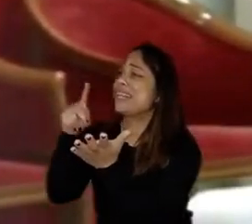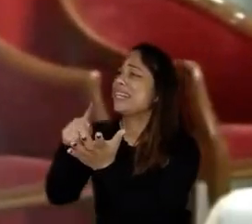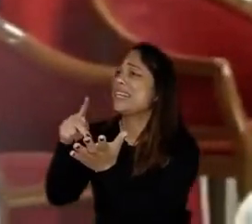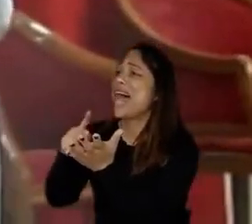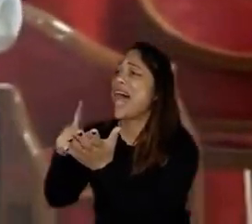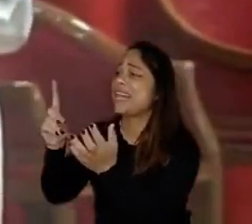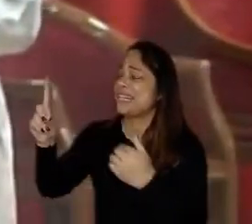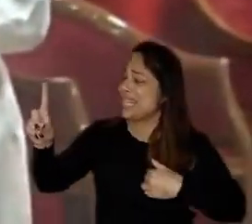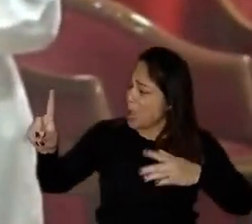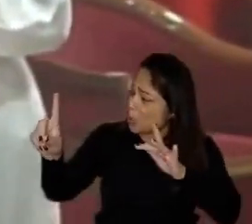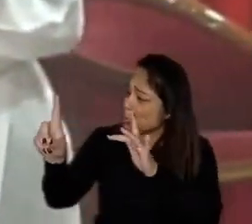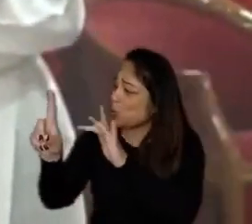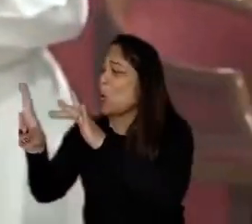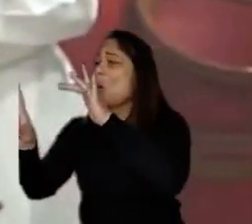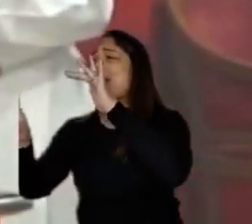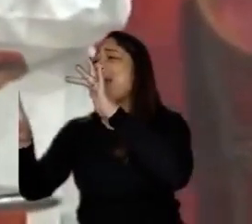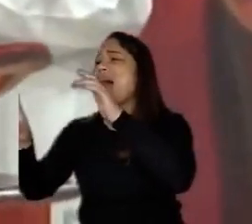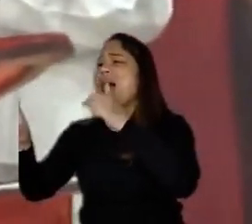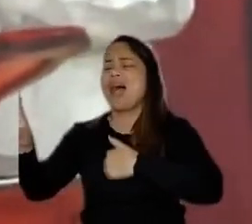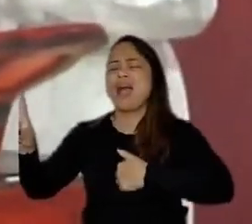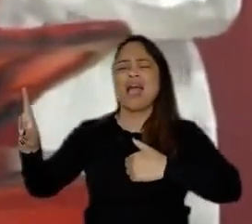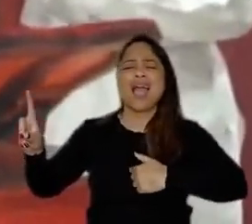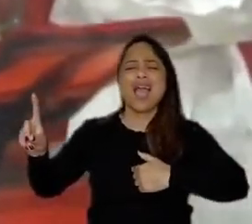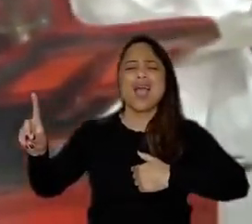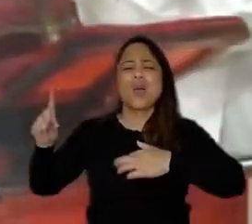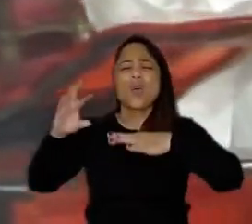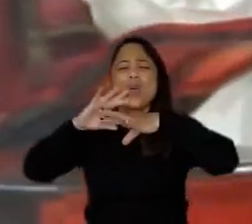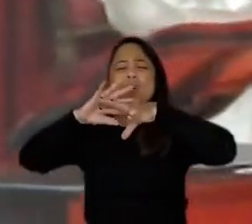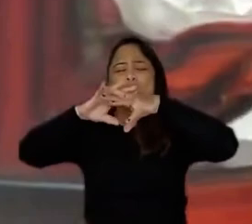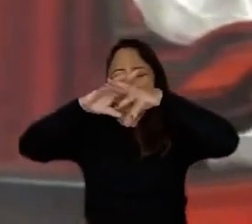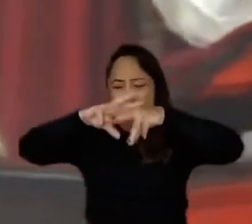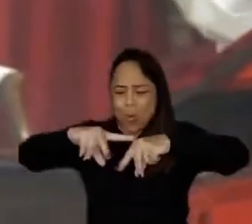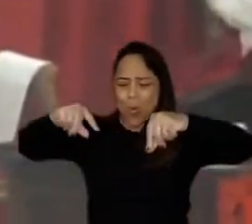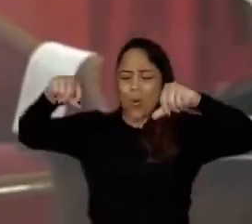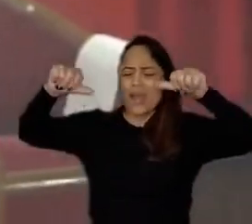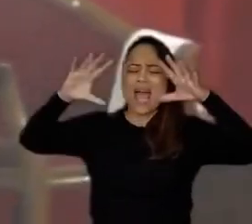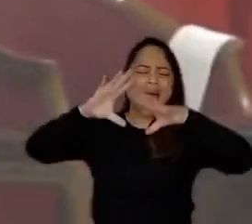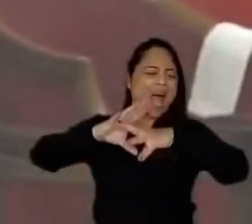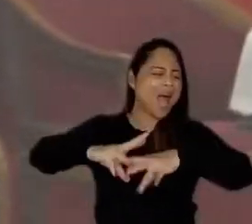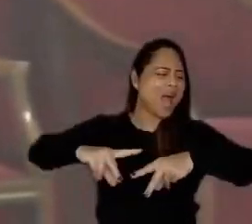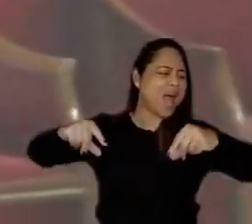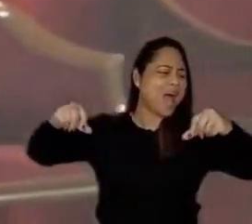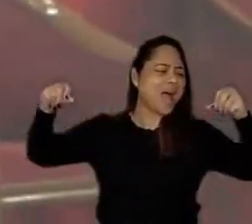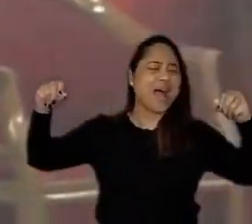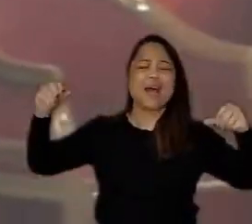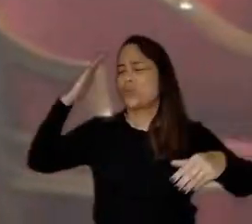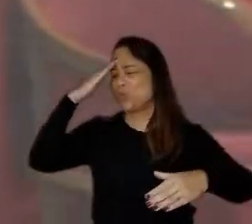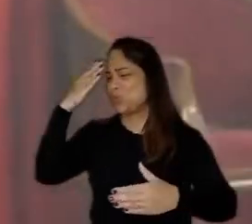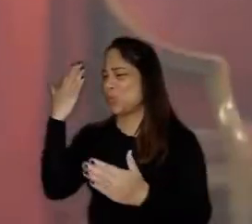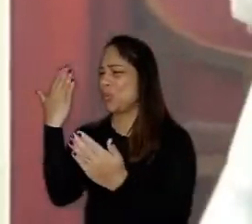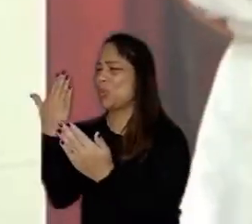teu manto, Jesus, eu serei, Jesus.